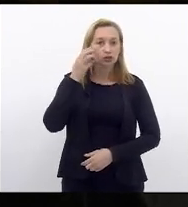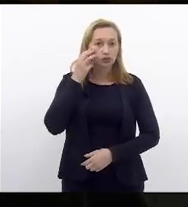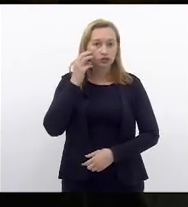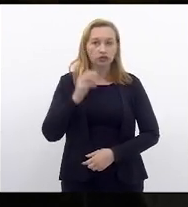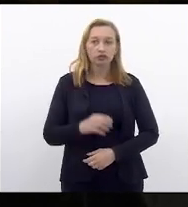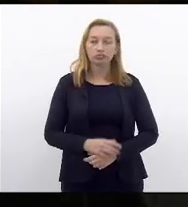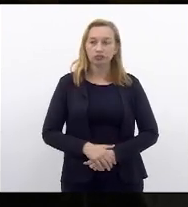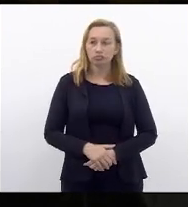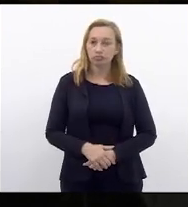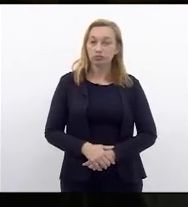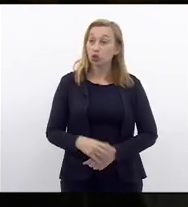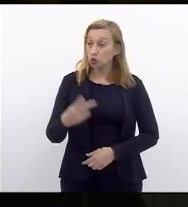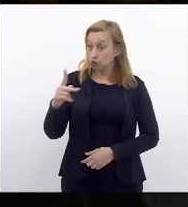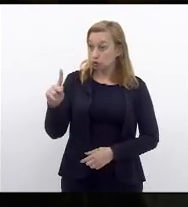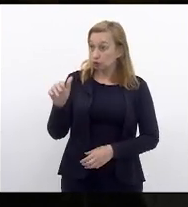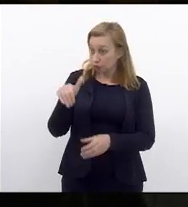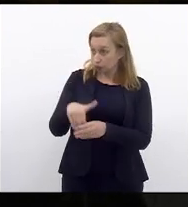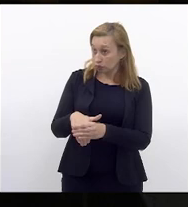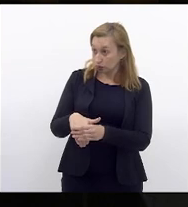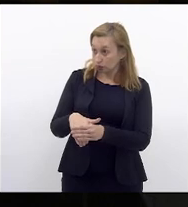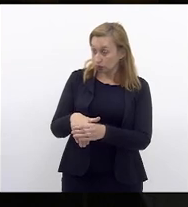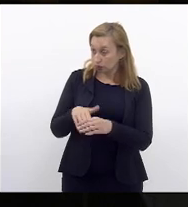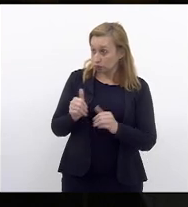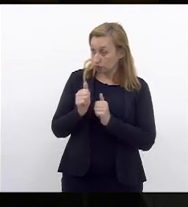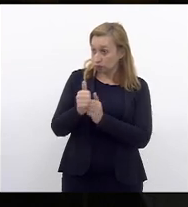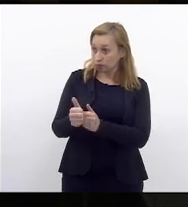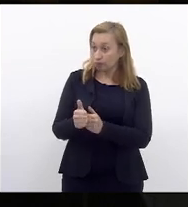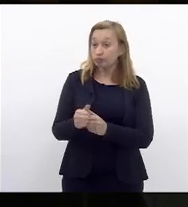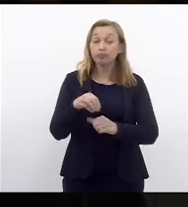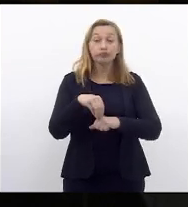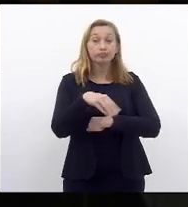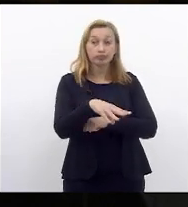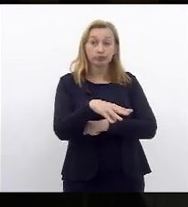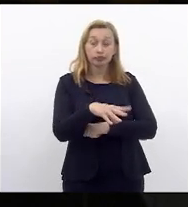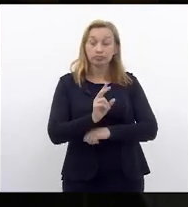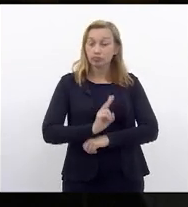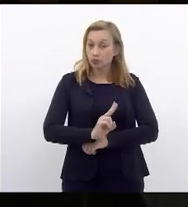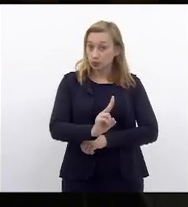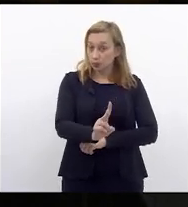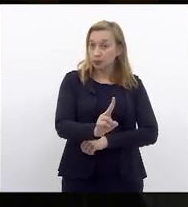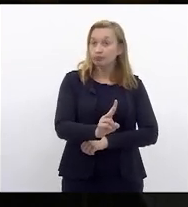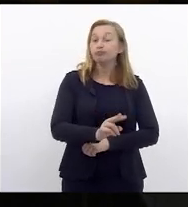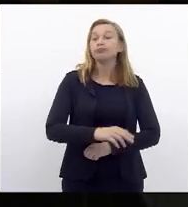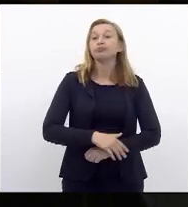na linha do seu voto, a indicação é sempre